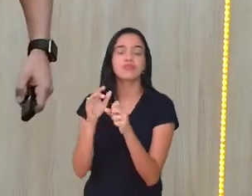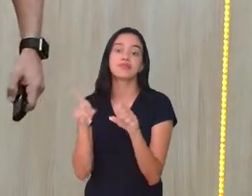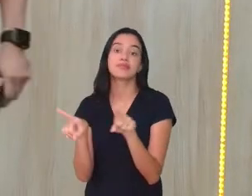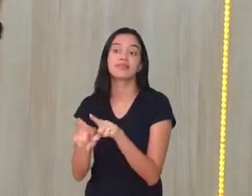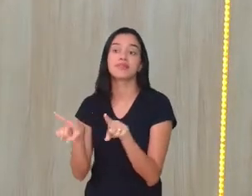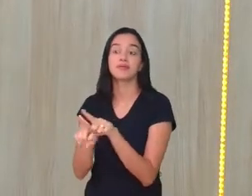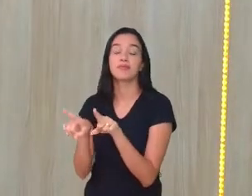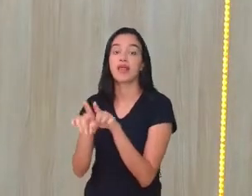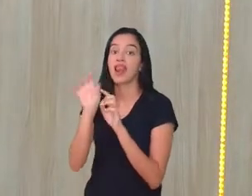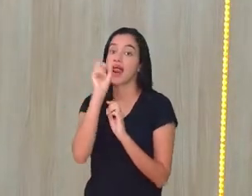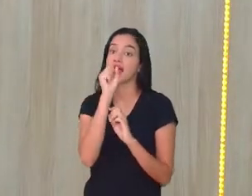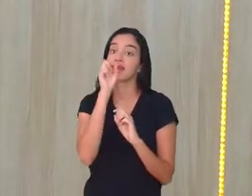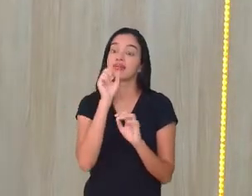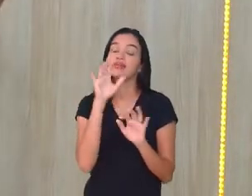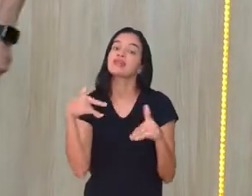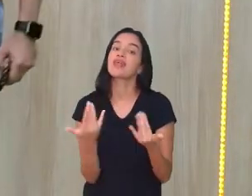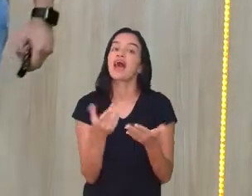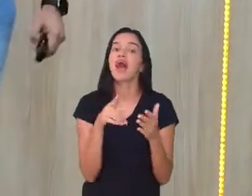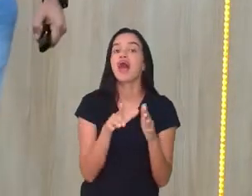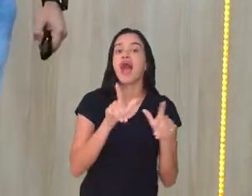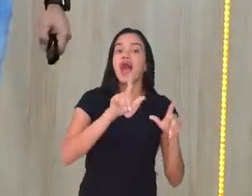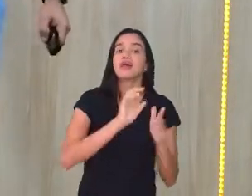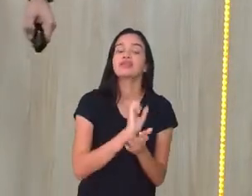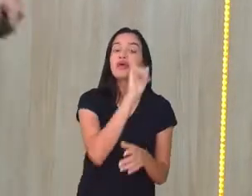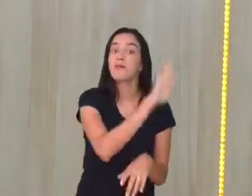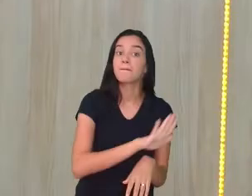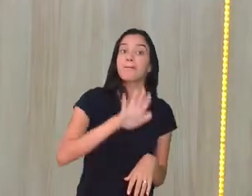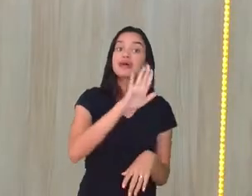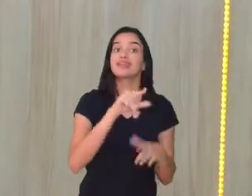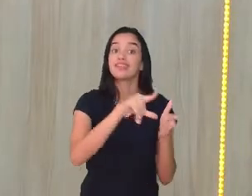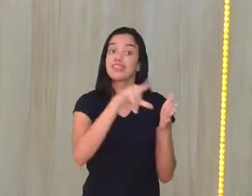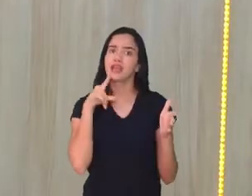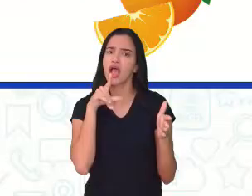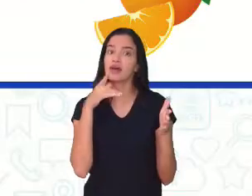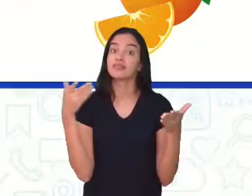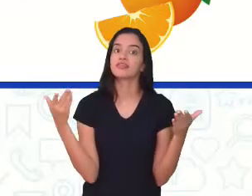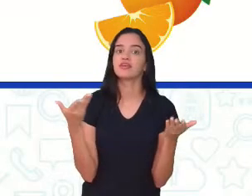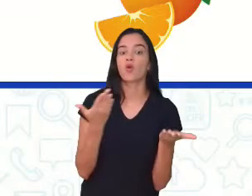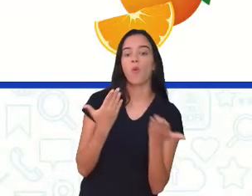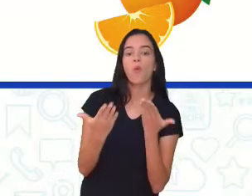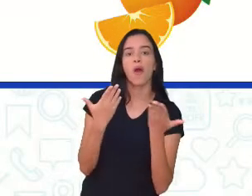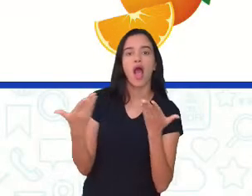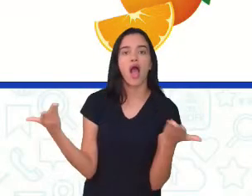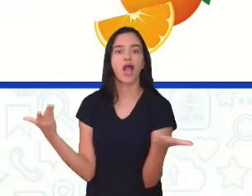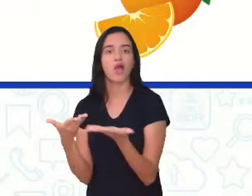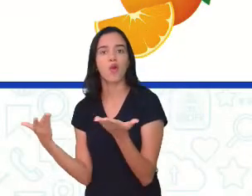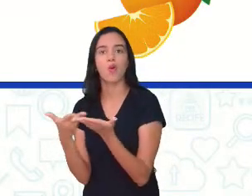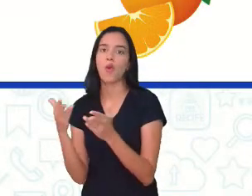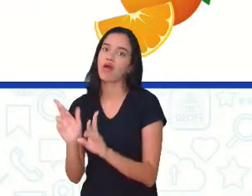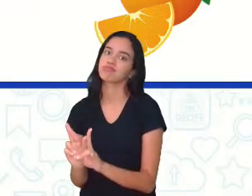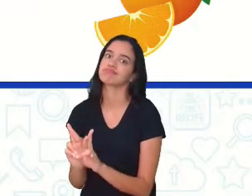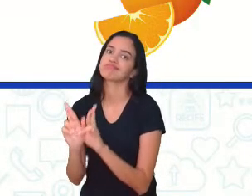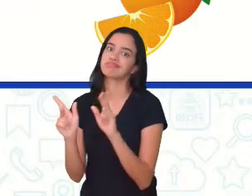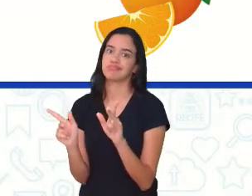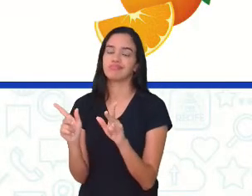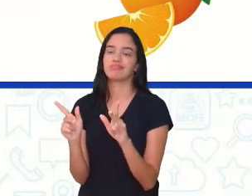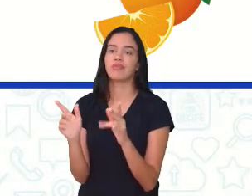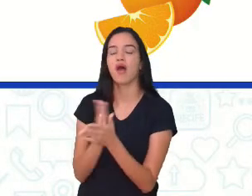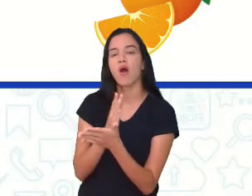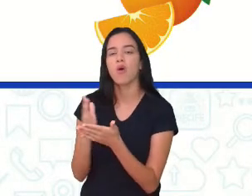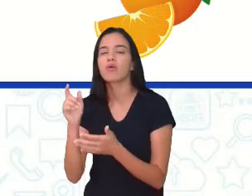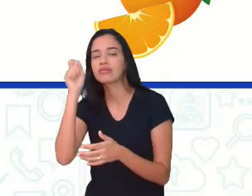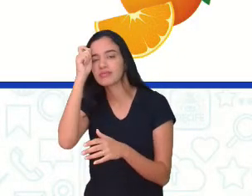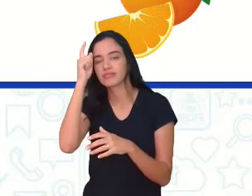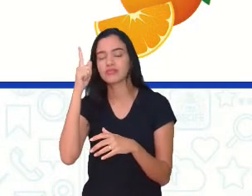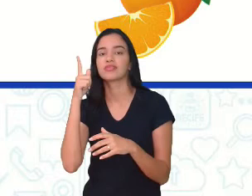imagem anterior para essa imagem agora, já dá para você vislumbrar, certo? Algumas